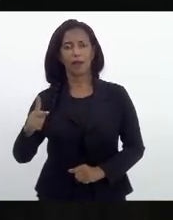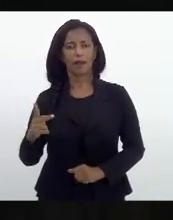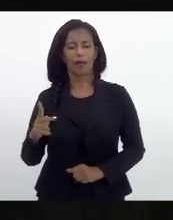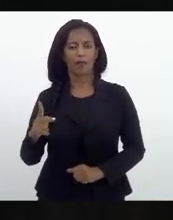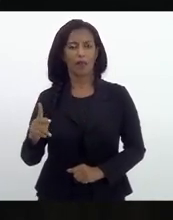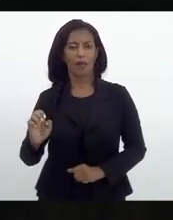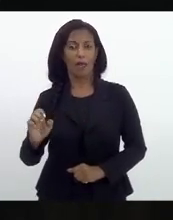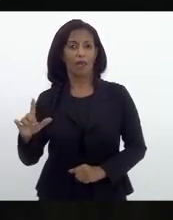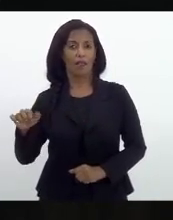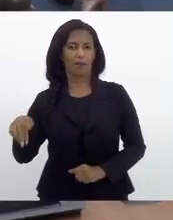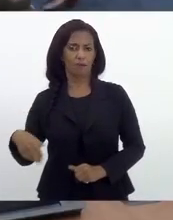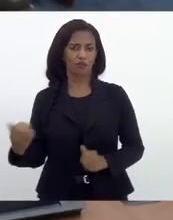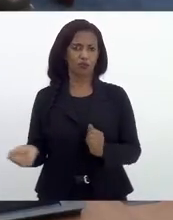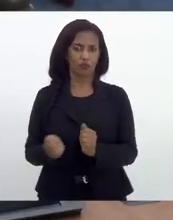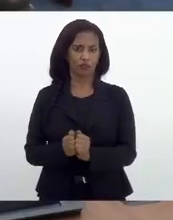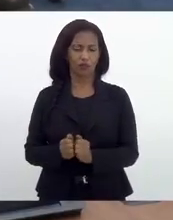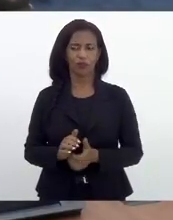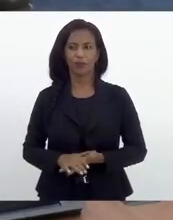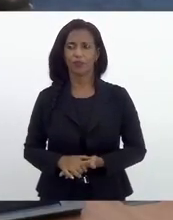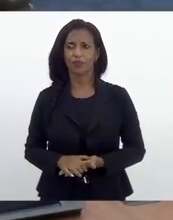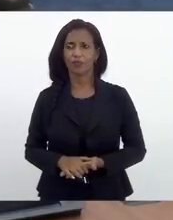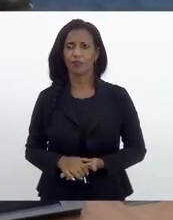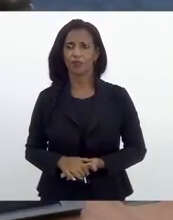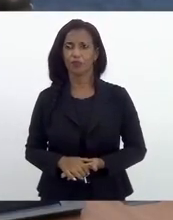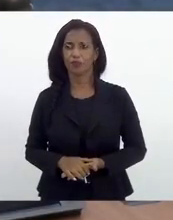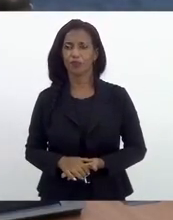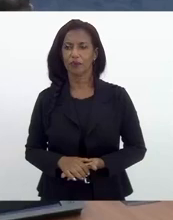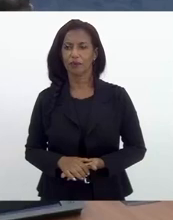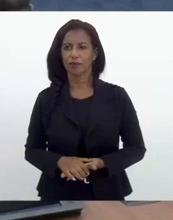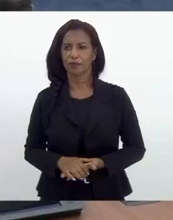palavra deputada Renata em relação